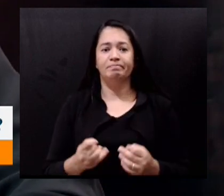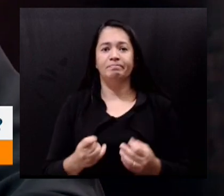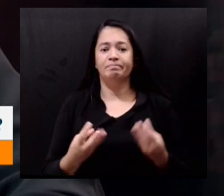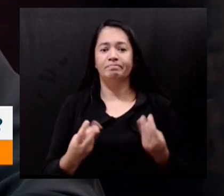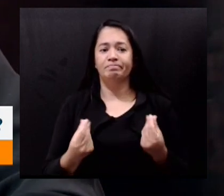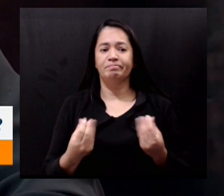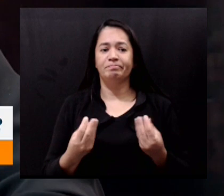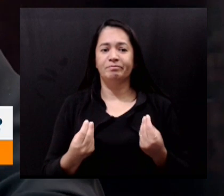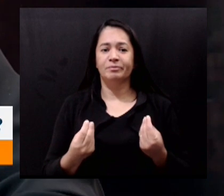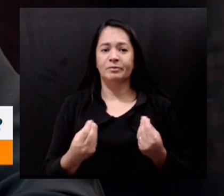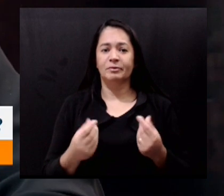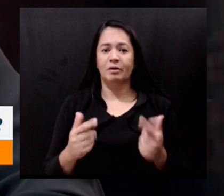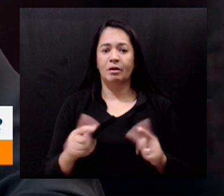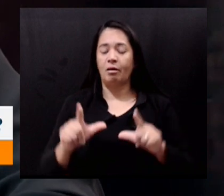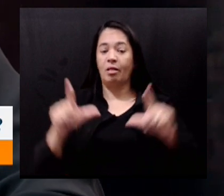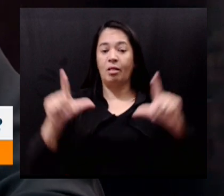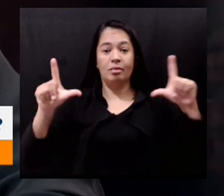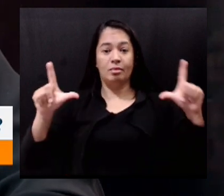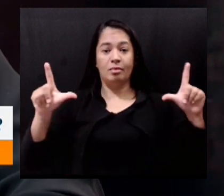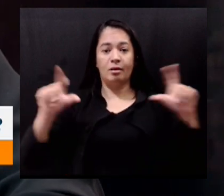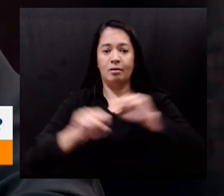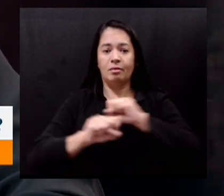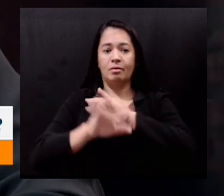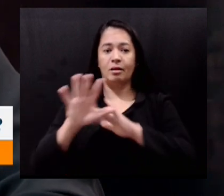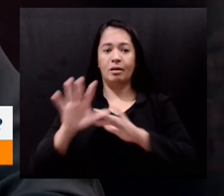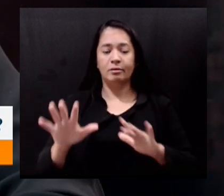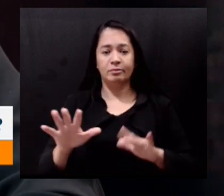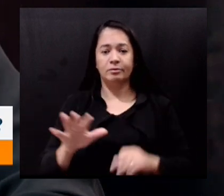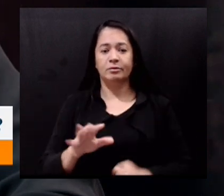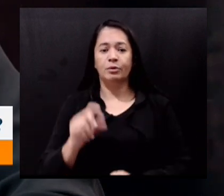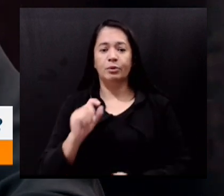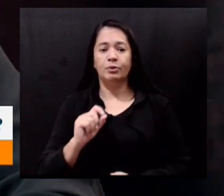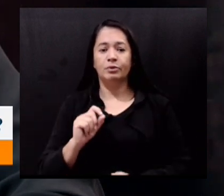evidente, de que não agrega.